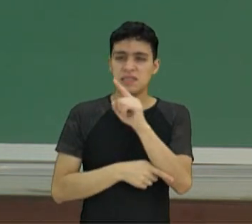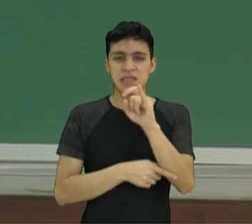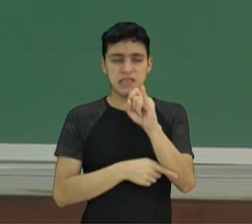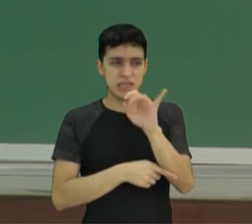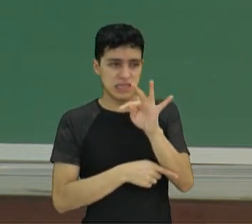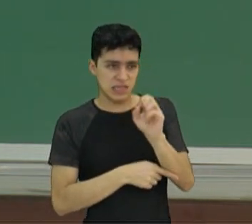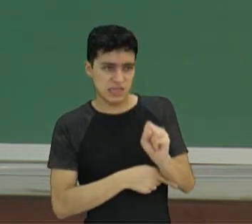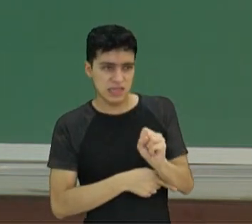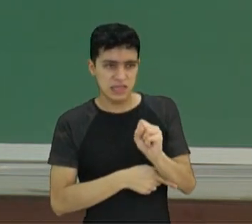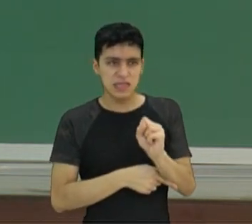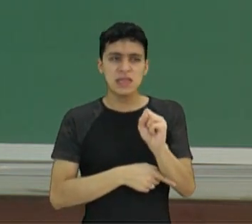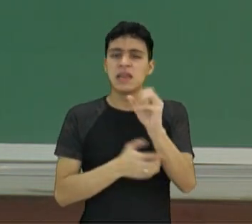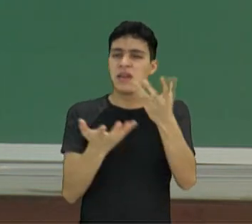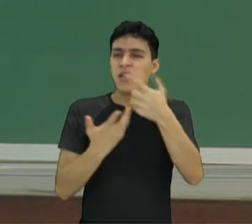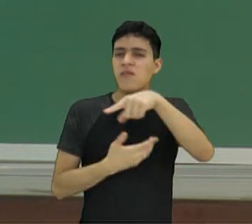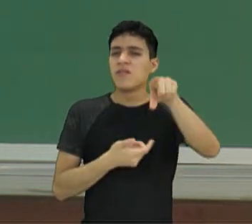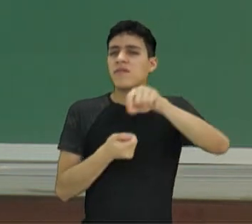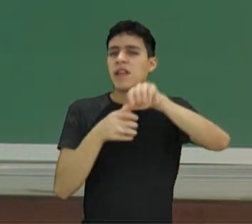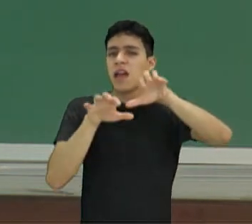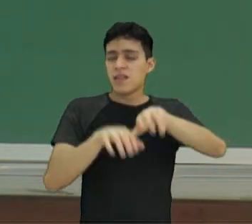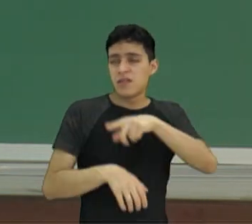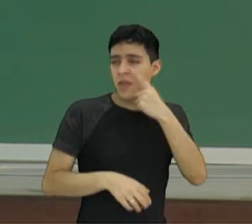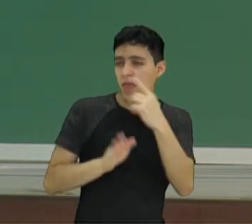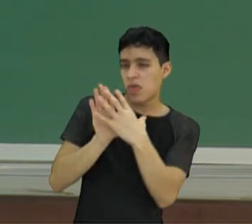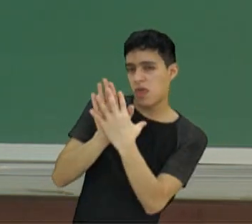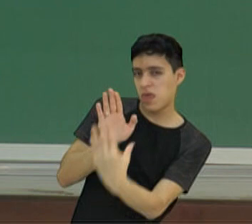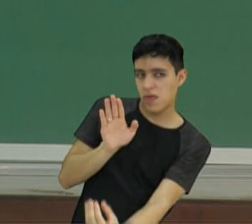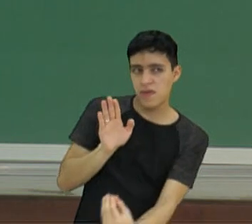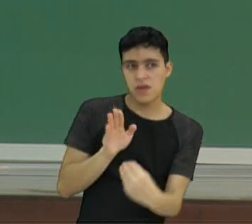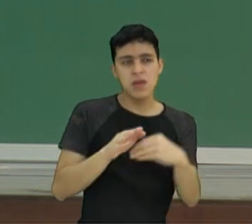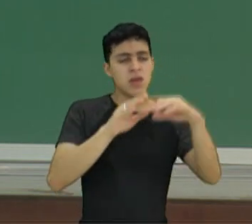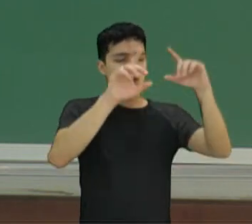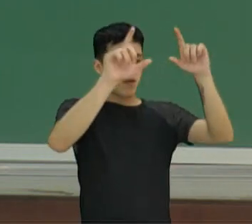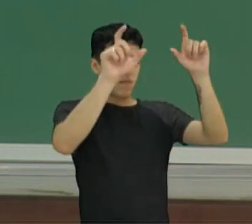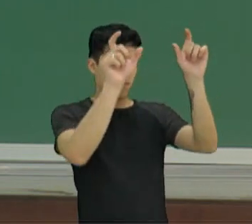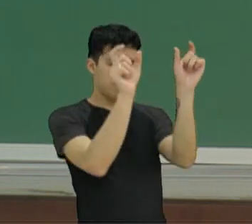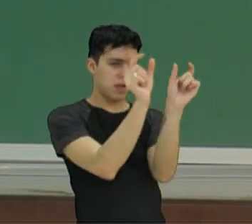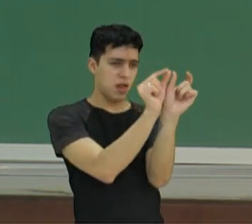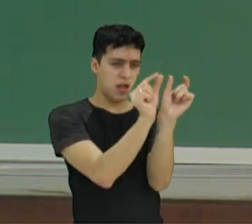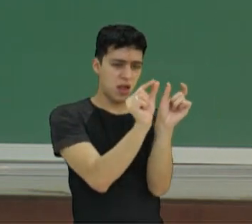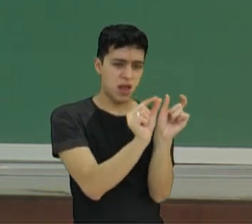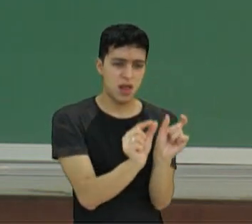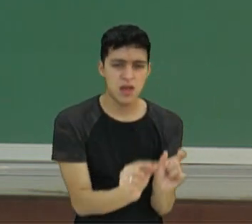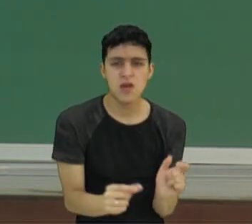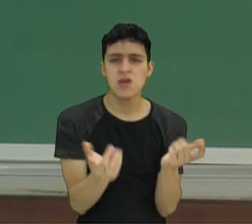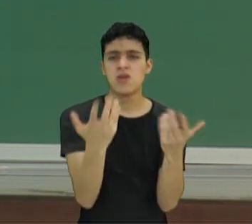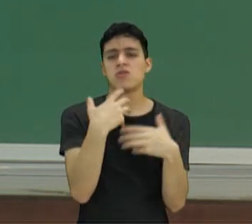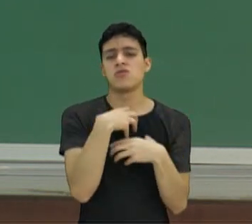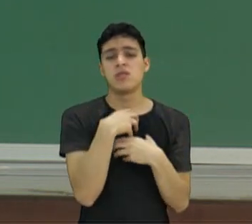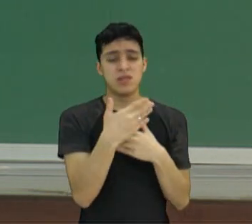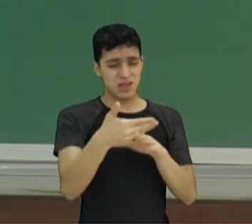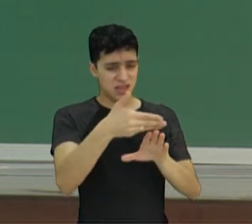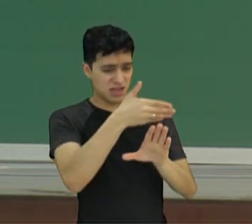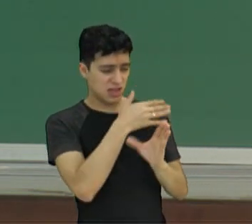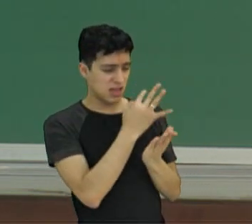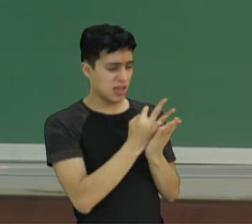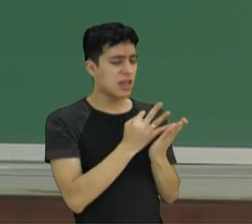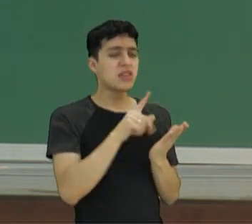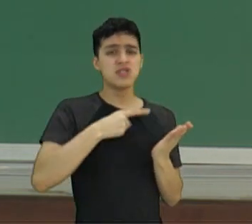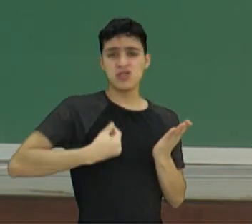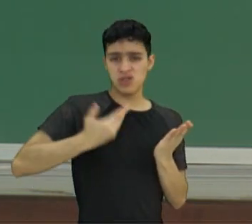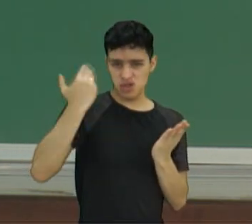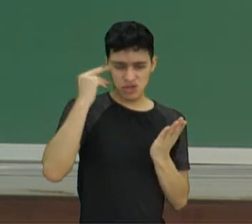It's, tá bom? É isso que eu quero que vocês façam. Tudo isso aqui, a forma contraída do que está aqui, apareceu no texto, não sei se vocês vão se